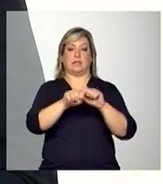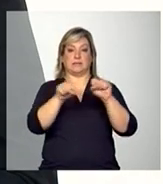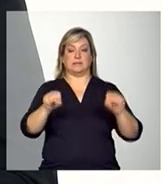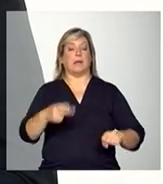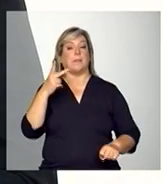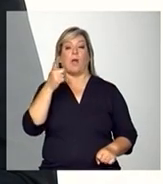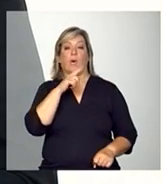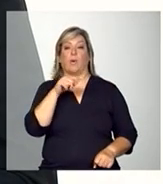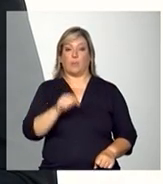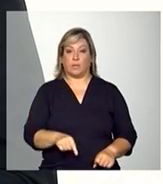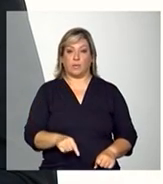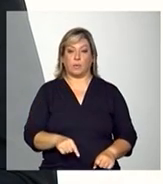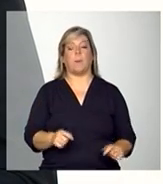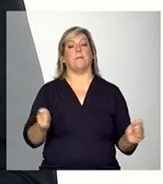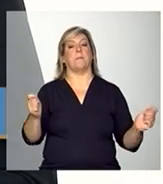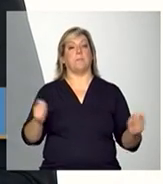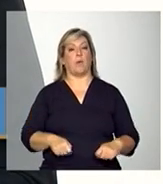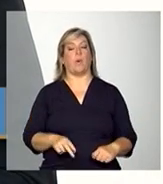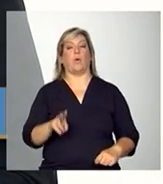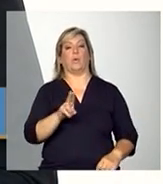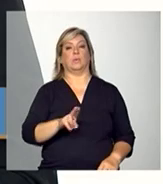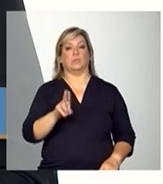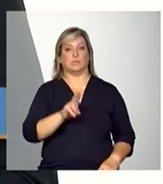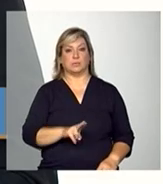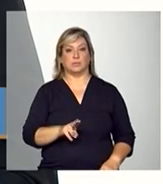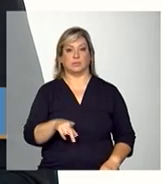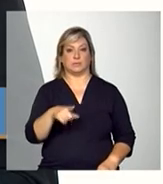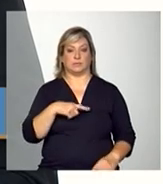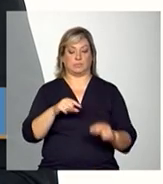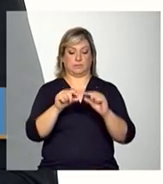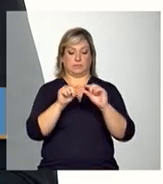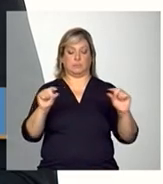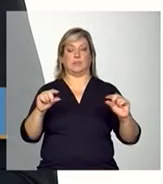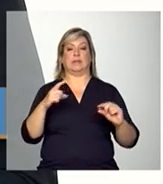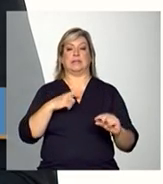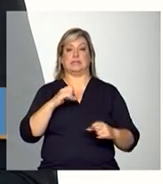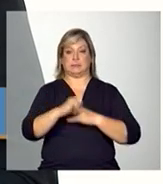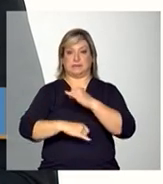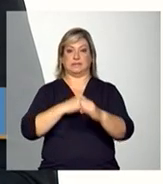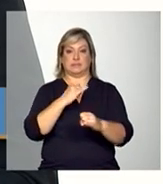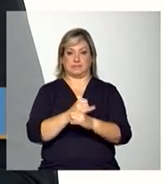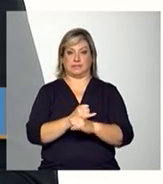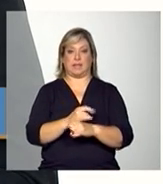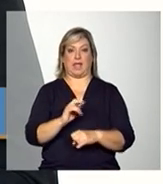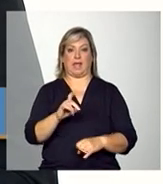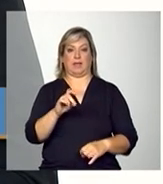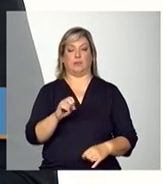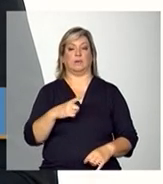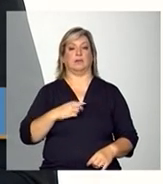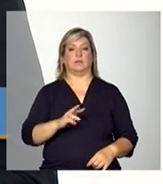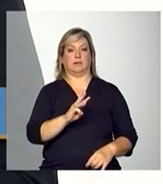você pode utilizar e o link que está na nossa no nosso site da Rede suas